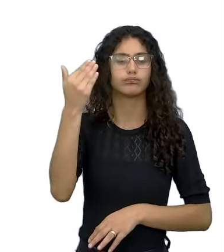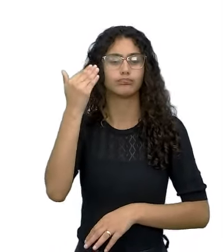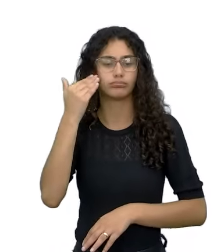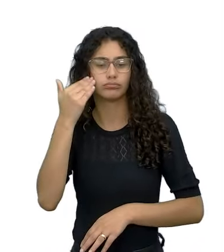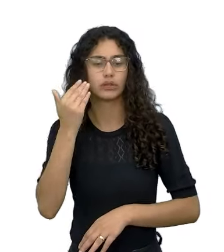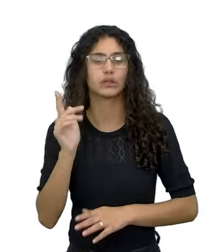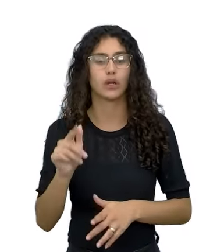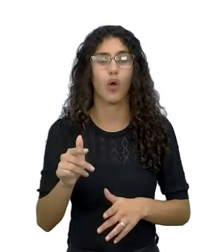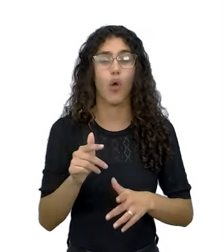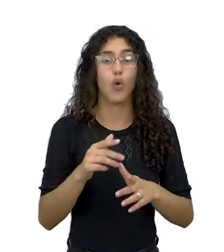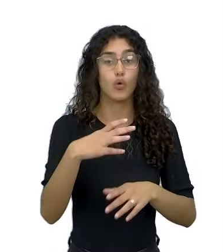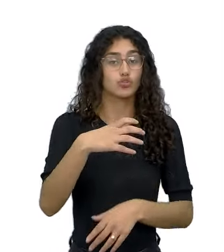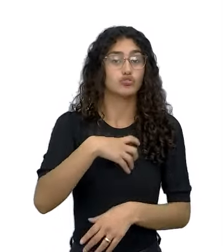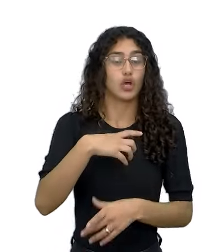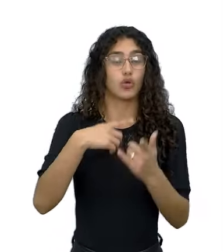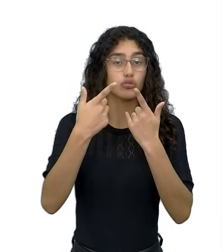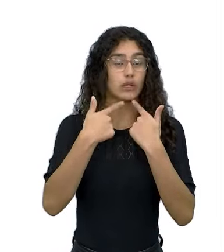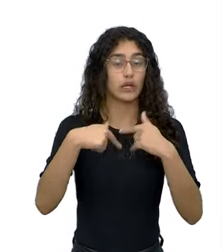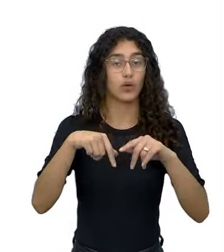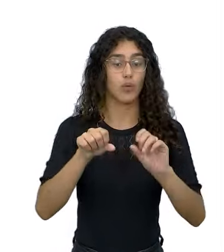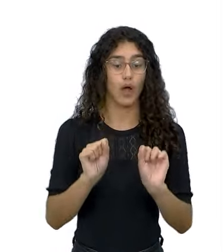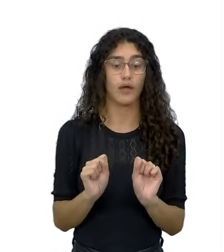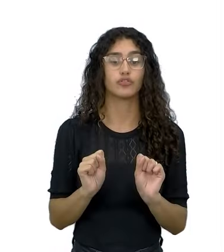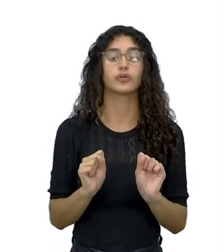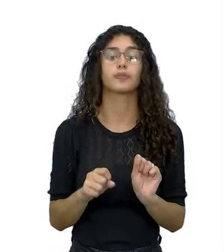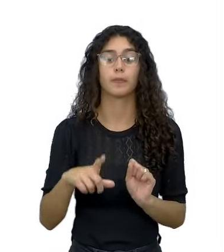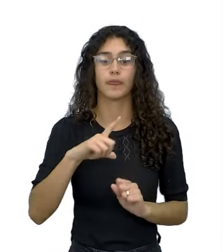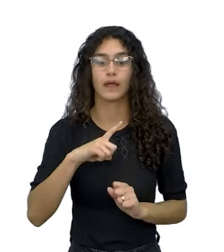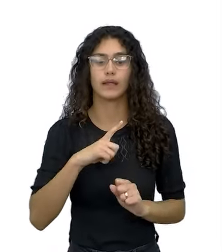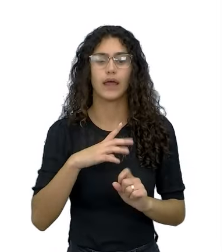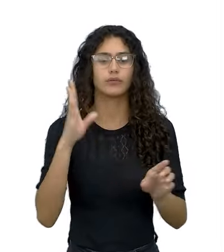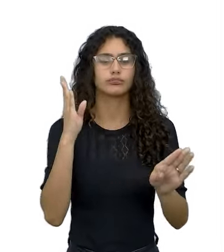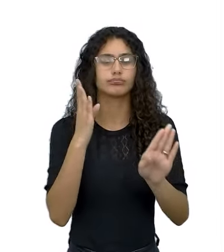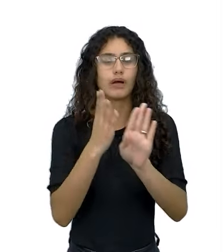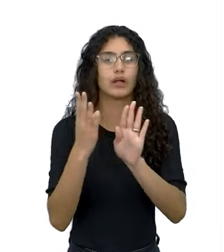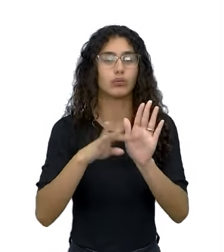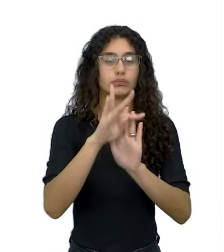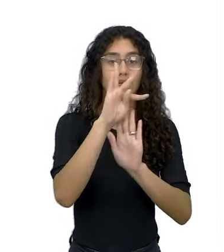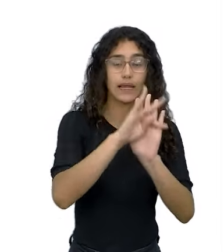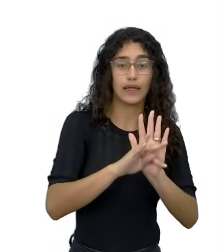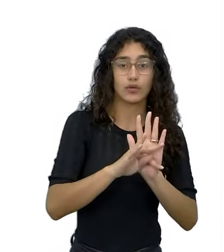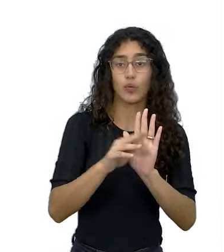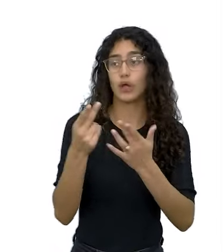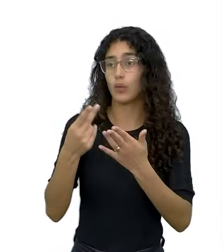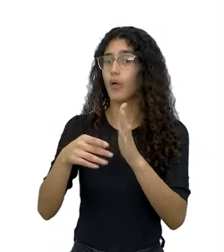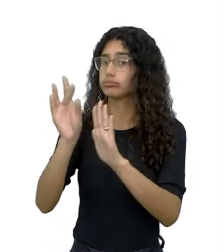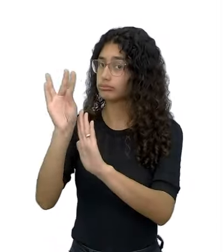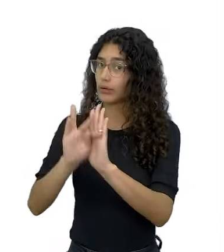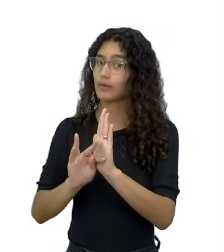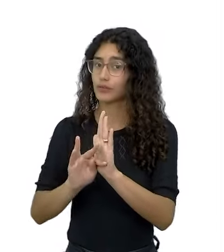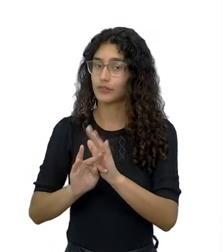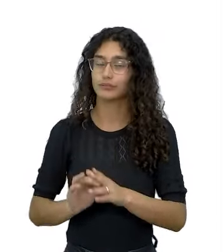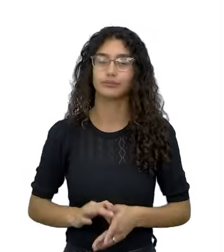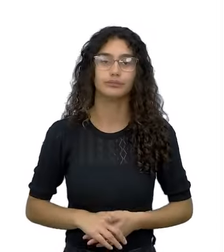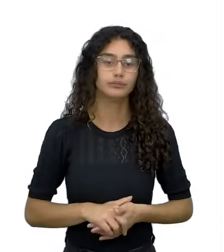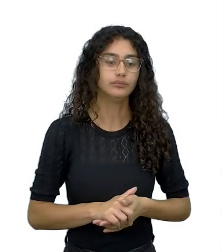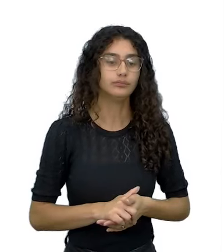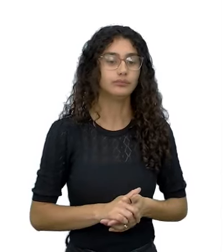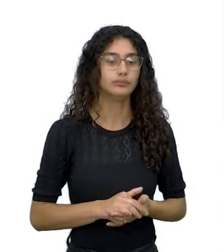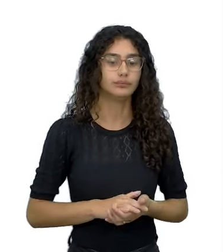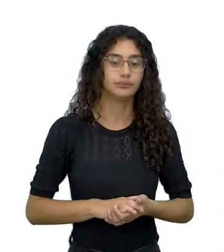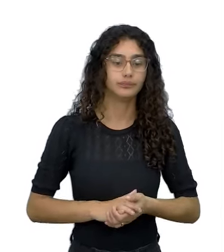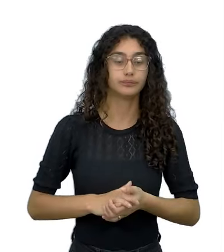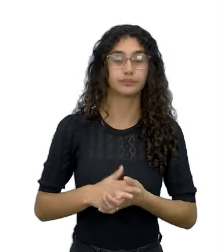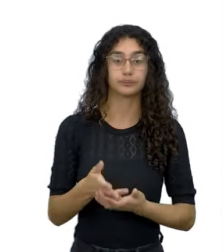isto é, um jogo de linguagem que os leva a identificar um texto como um texto. Então, o